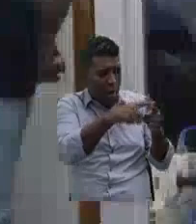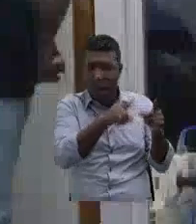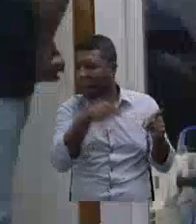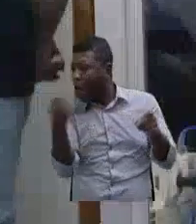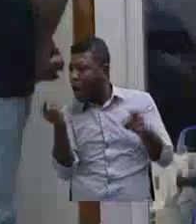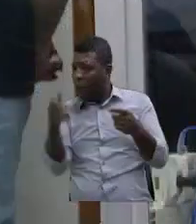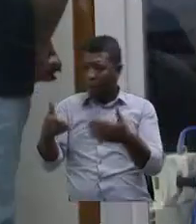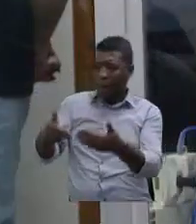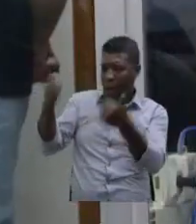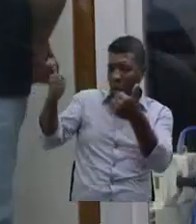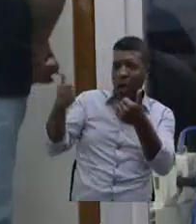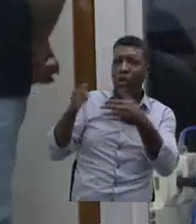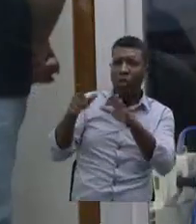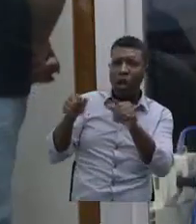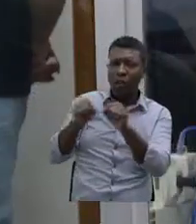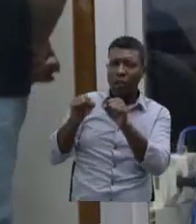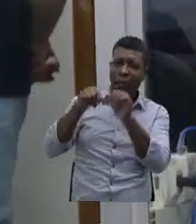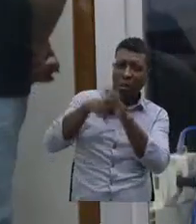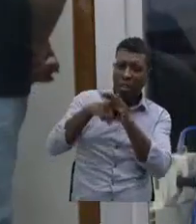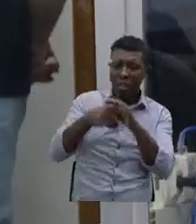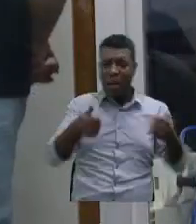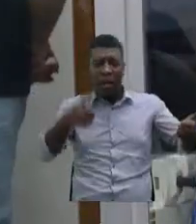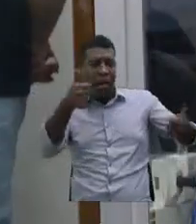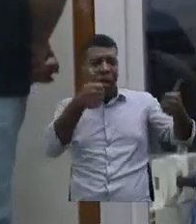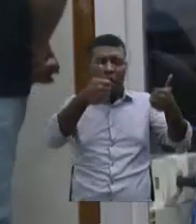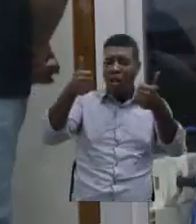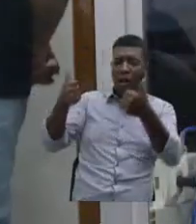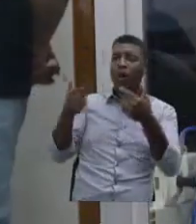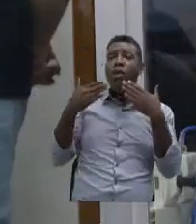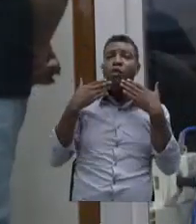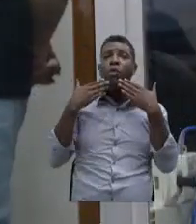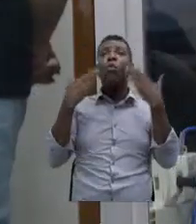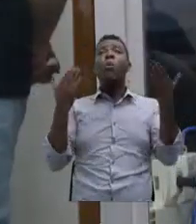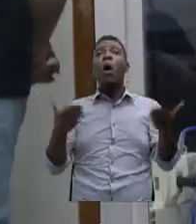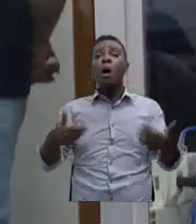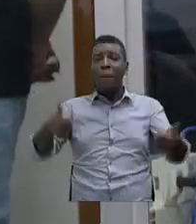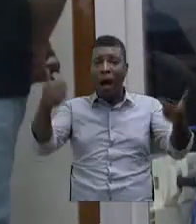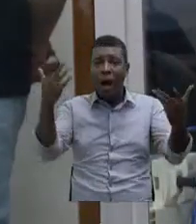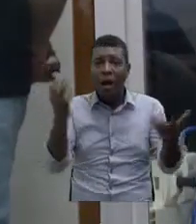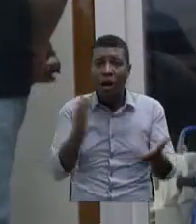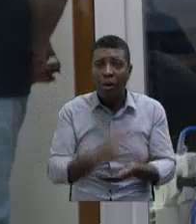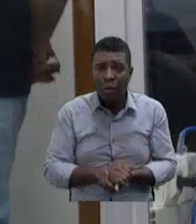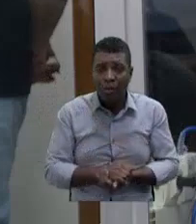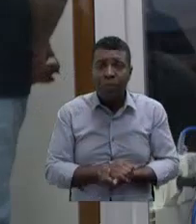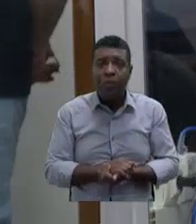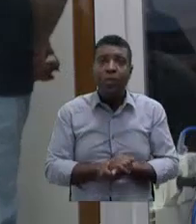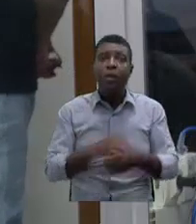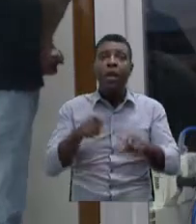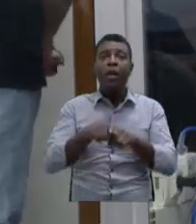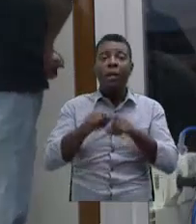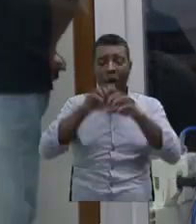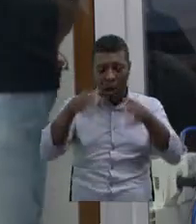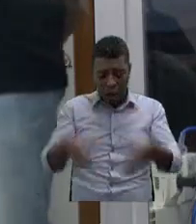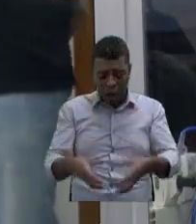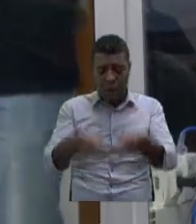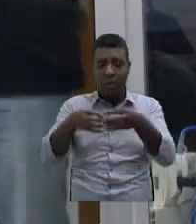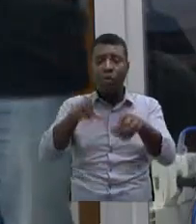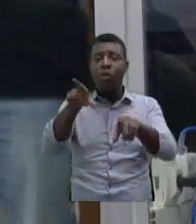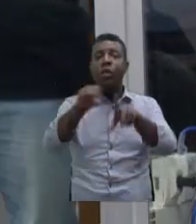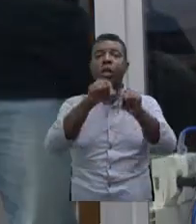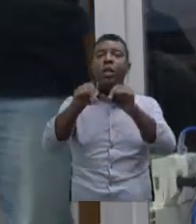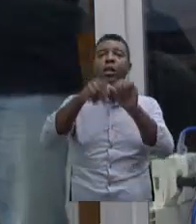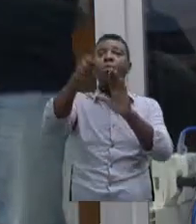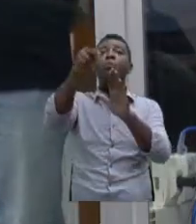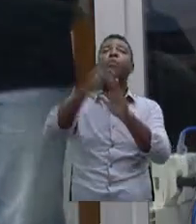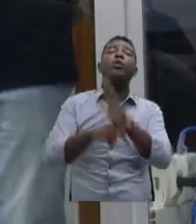já têm isso levantado. Também queria saber como que vai ser composta a comissão de seleção dos projetos. Isso é